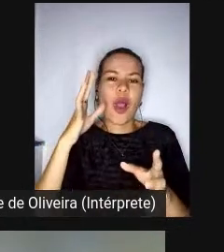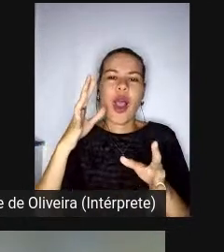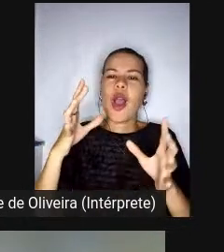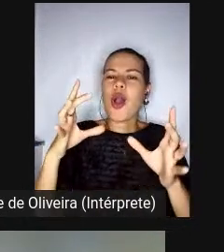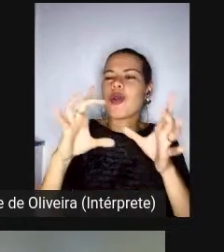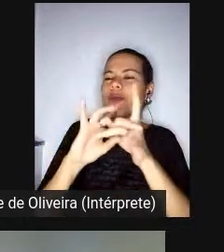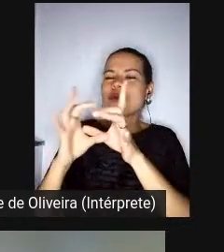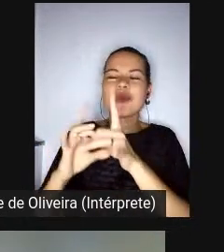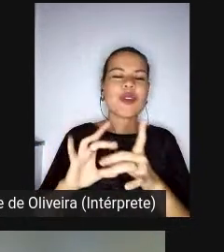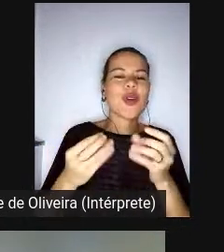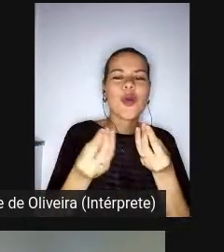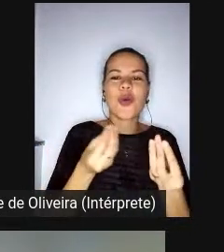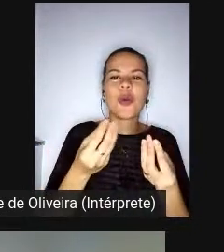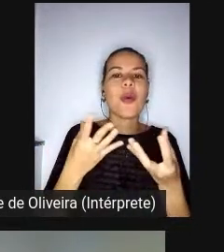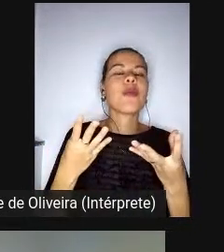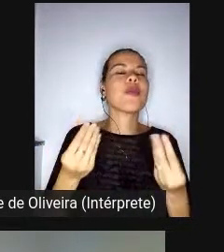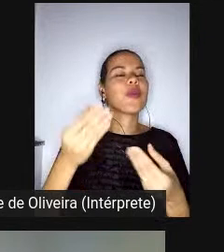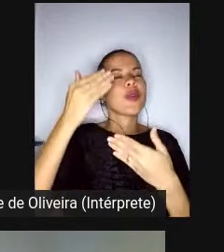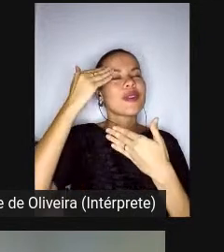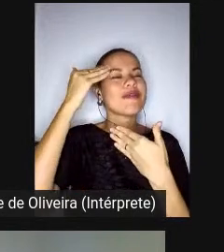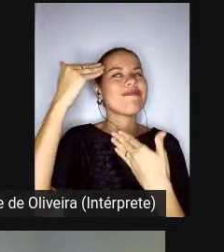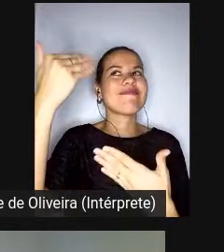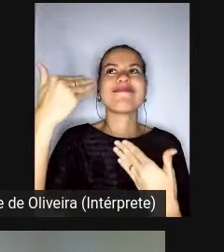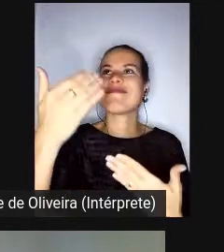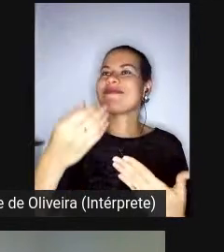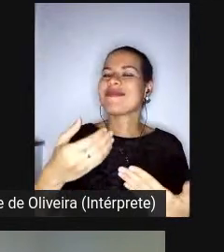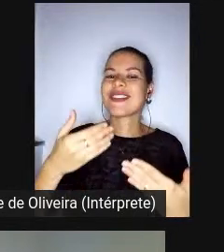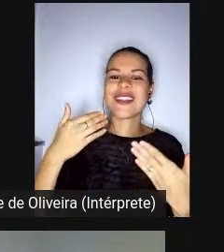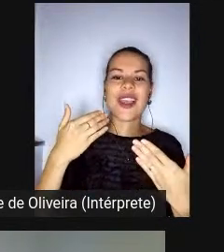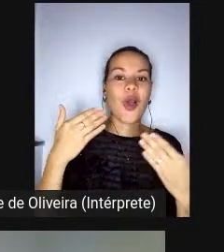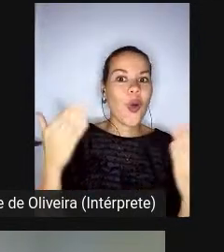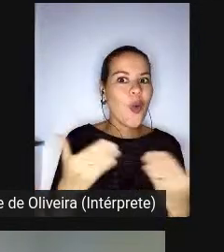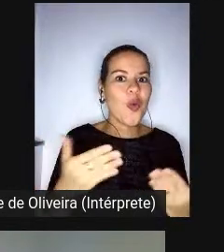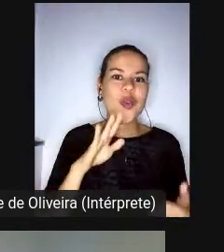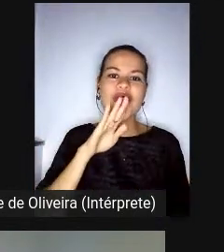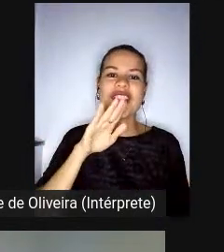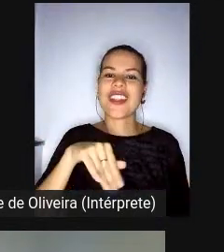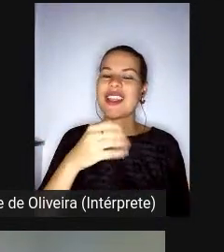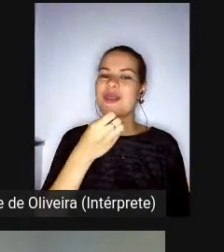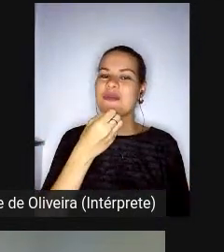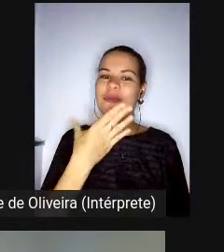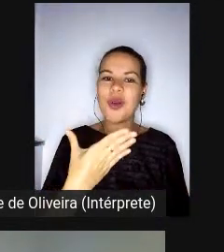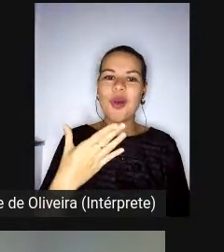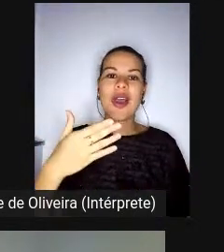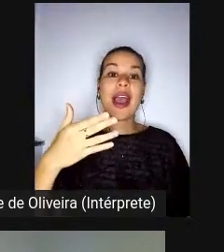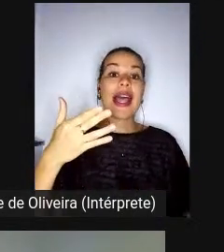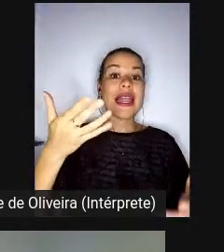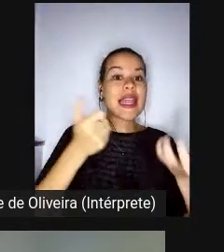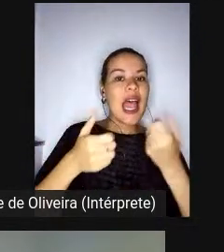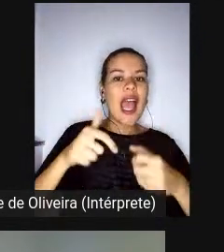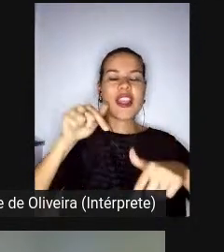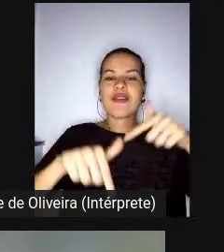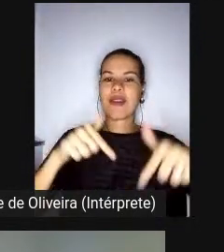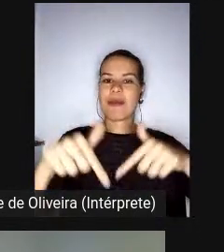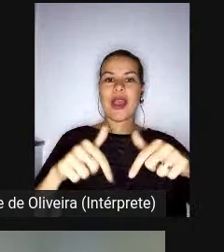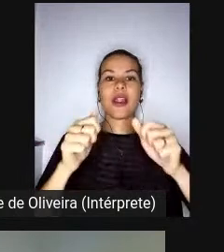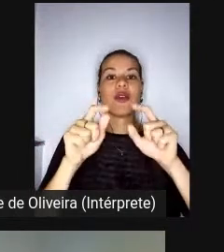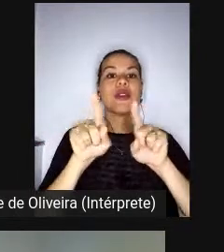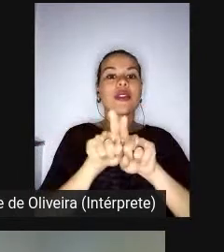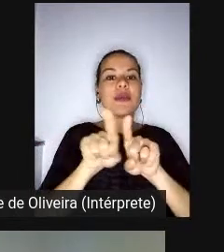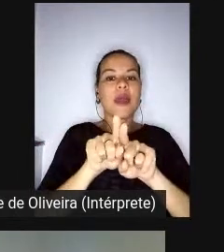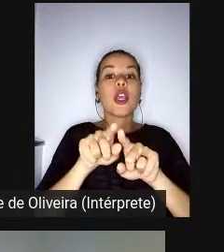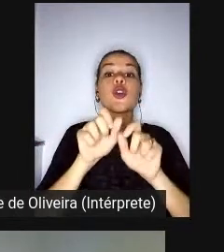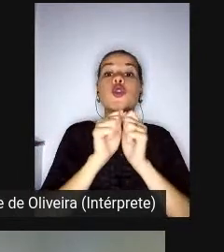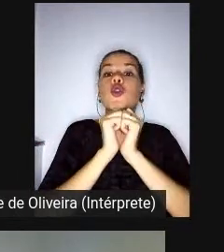umas potente hoje nessa tarde hoje por Juliana trazer nesses trabalhos e mediando esse esse encontro